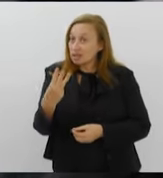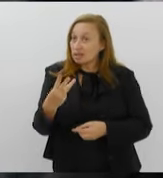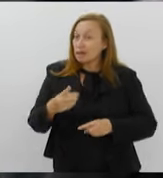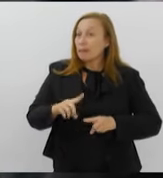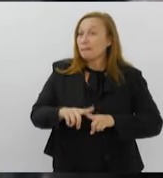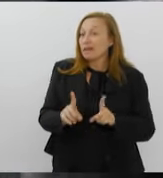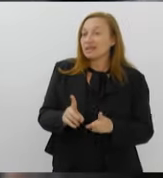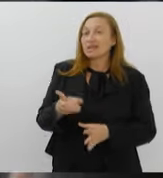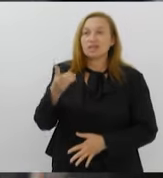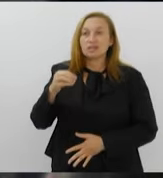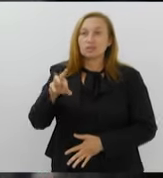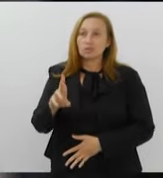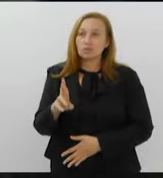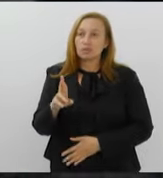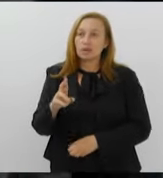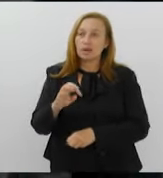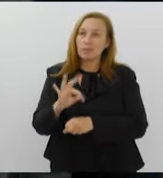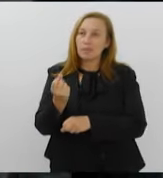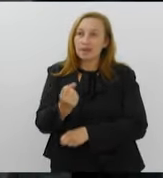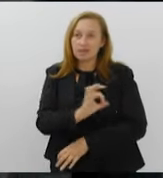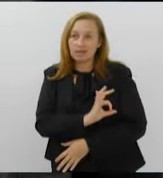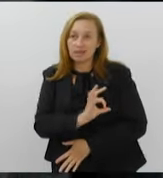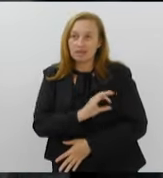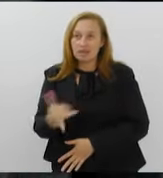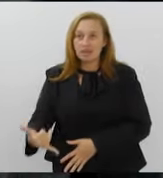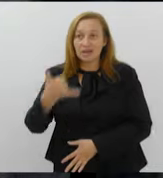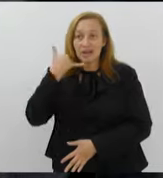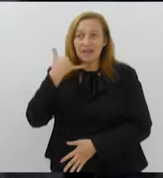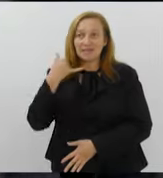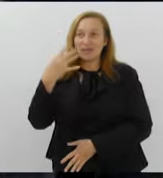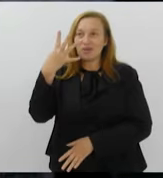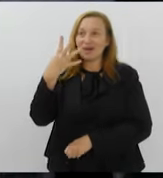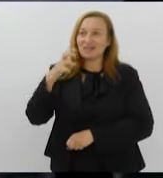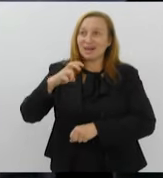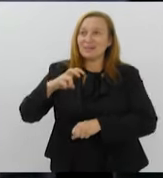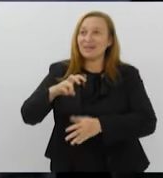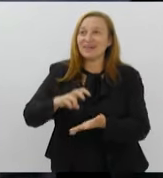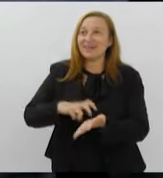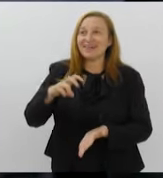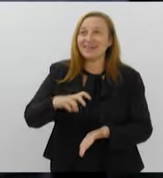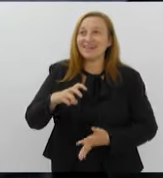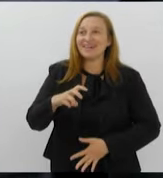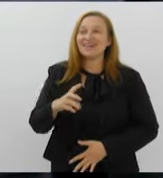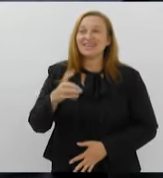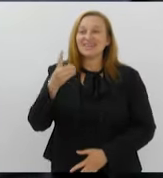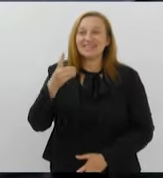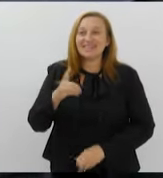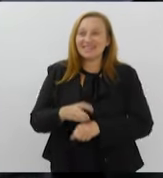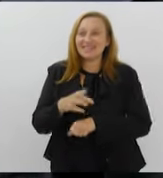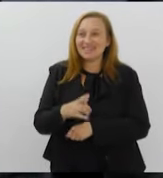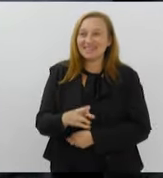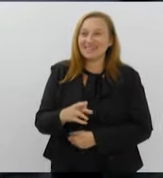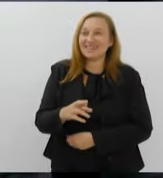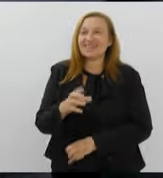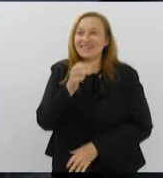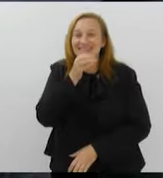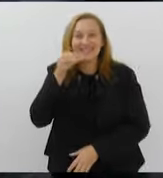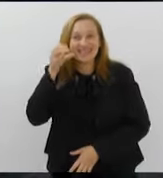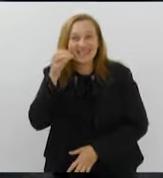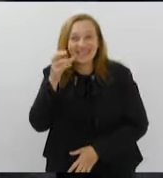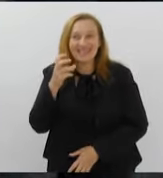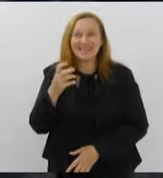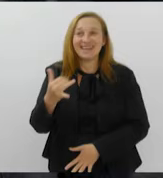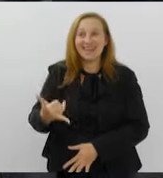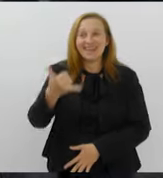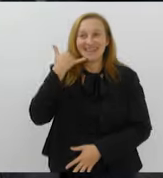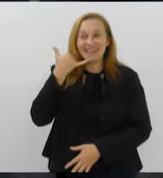que a doutora Marta Rocha me ligou 4 horas da manhã. A doutora Célia me ligou 5 horas da manhã. E a Zeidan